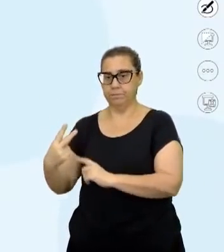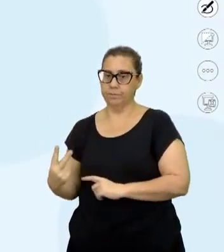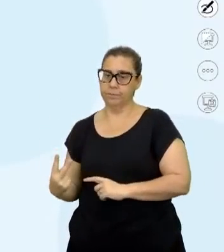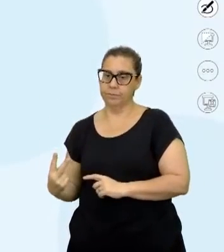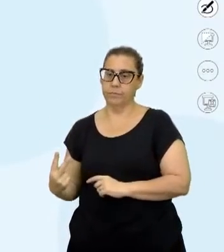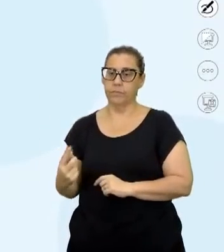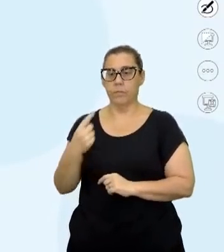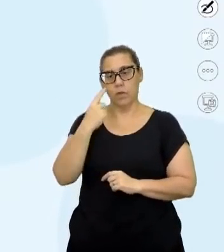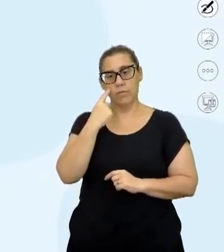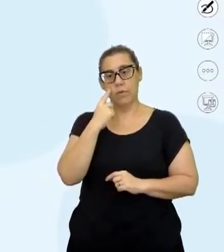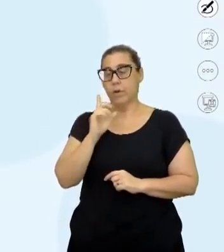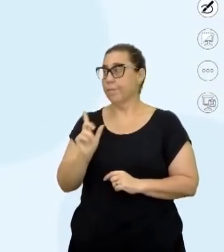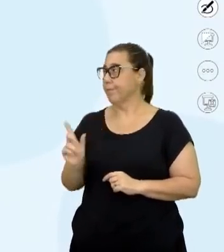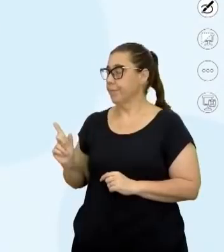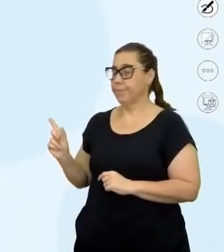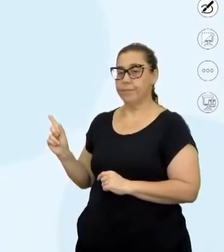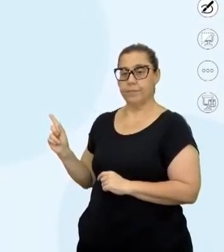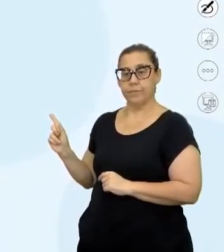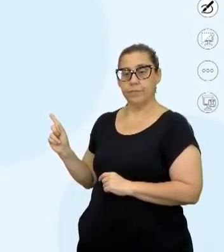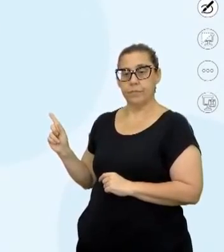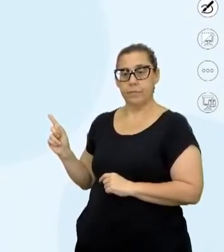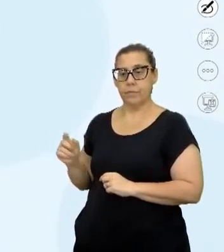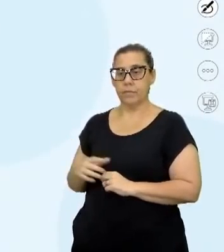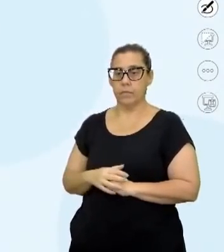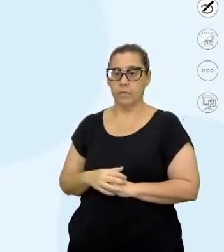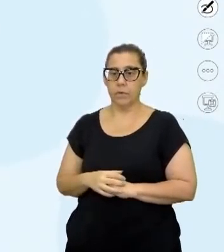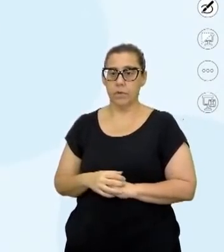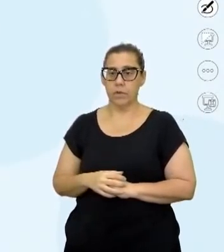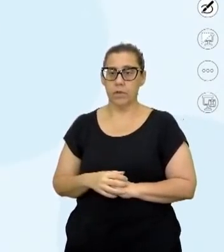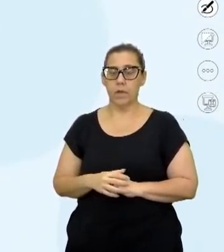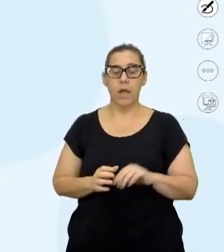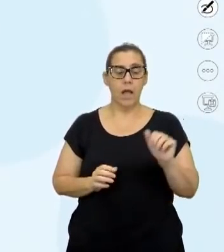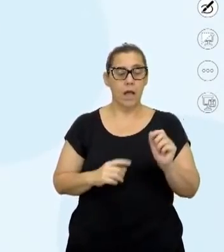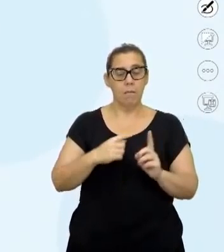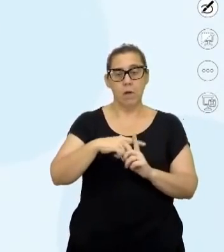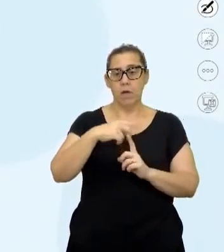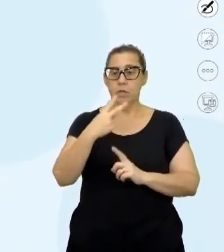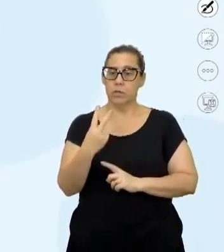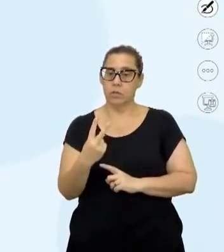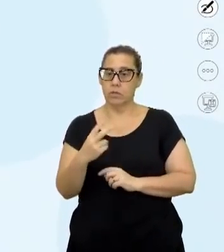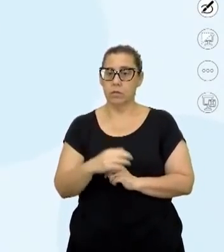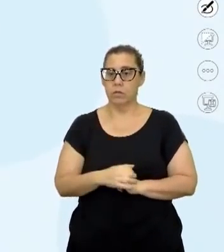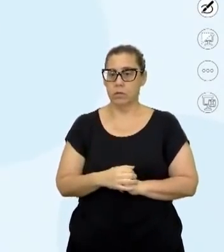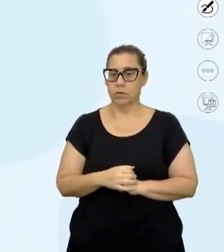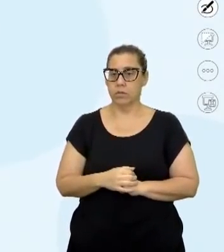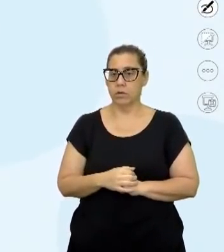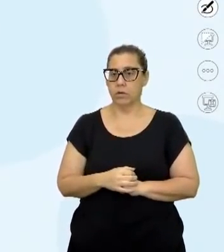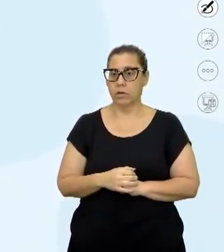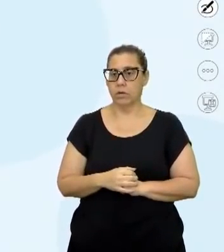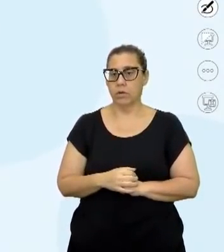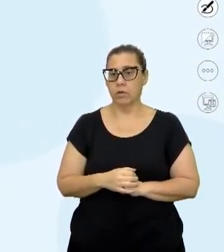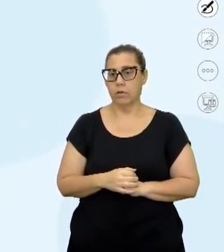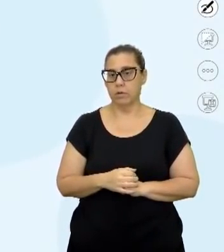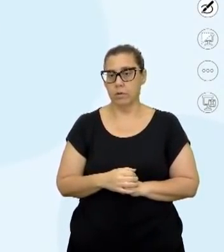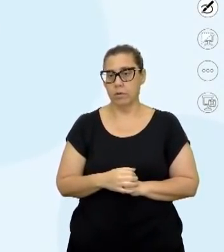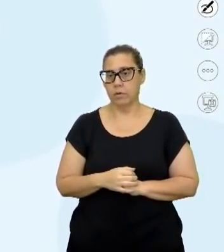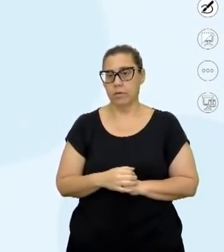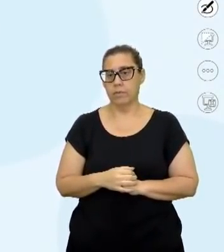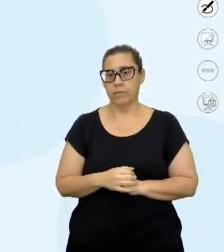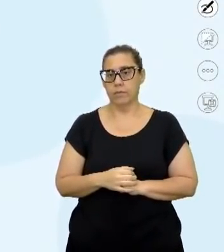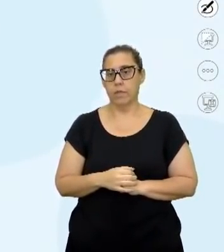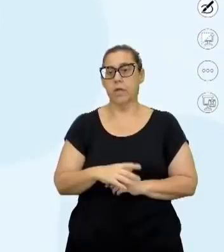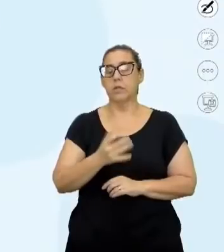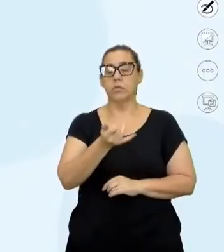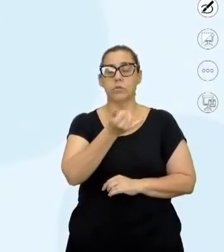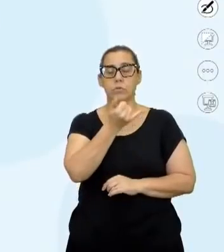veja, este produto é o A mais 2. Em vez de AB, Vivi, coloca 2A. Desculpa, aqui vezes 2,